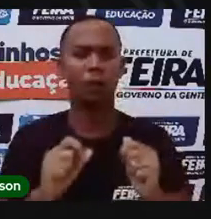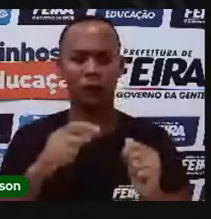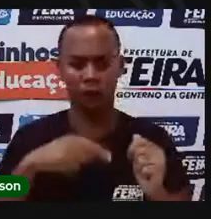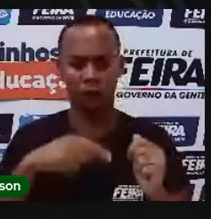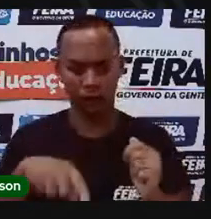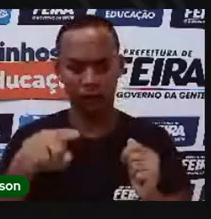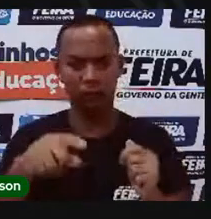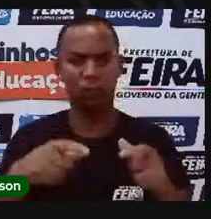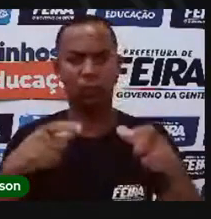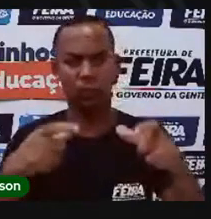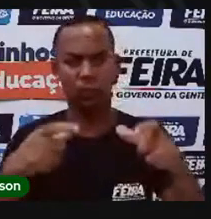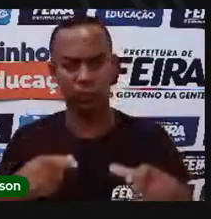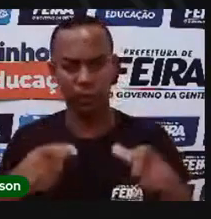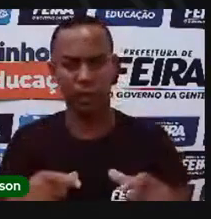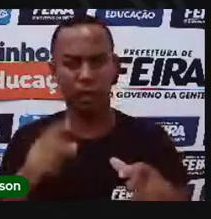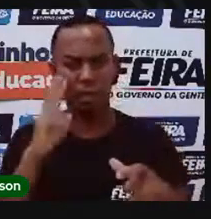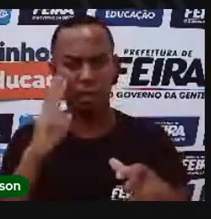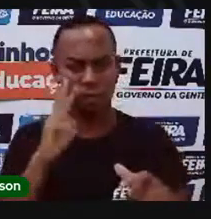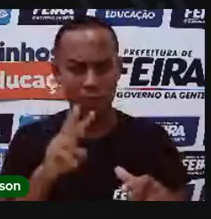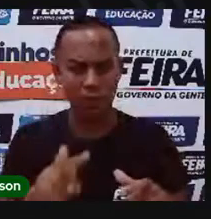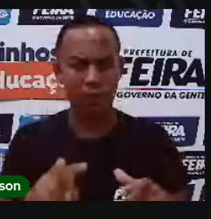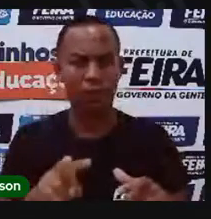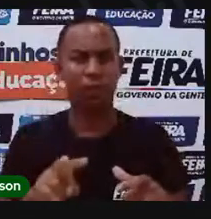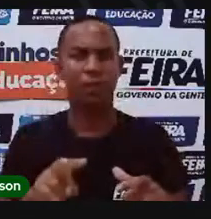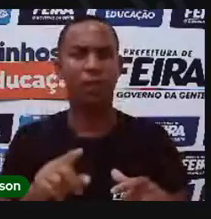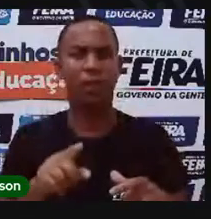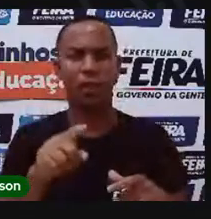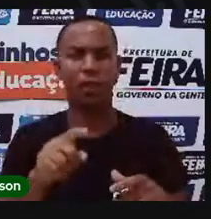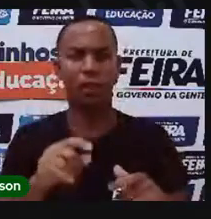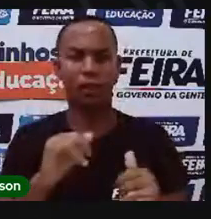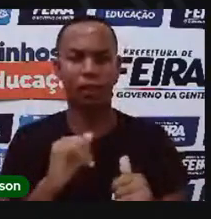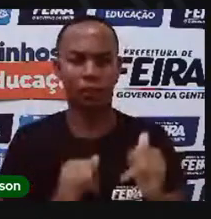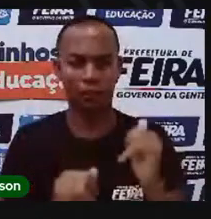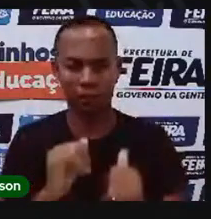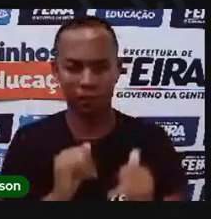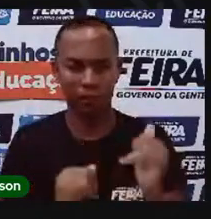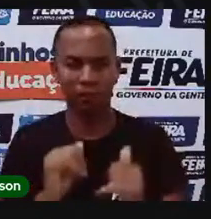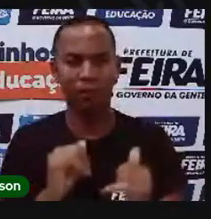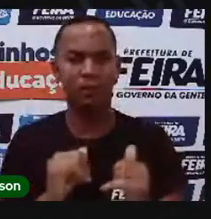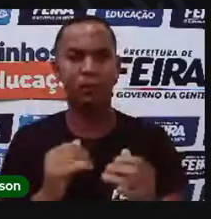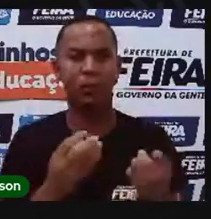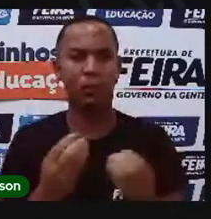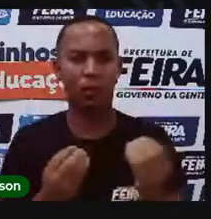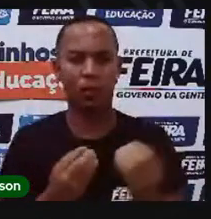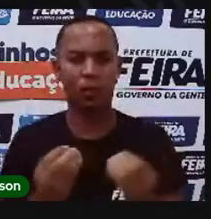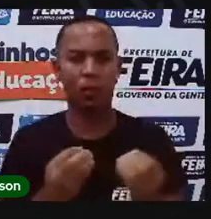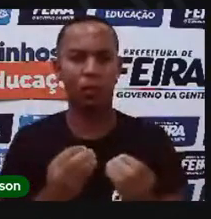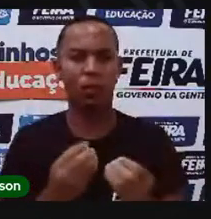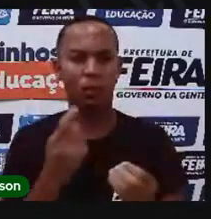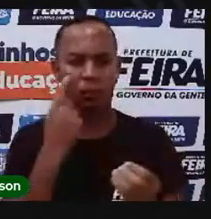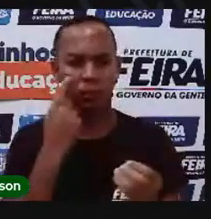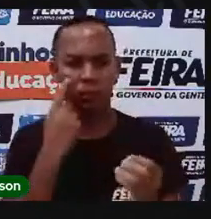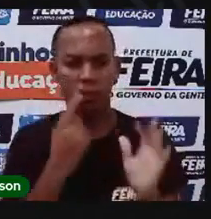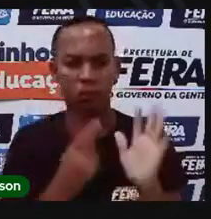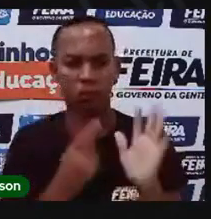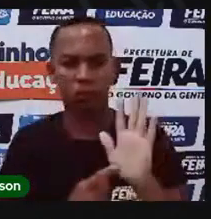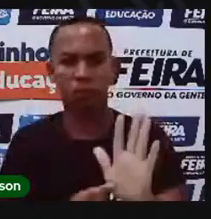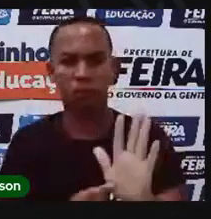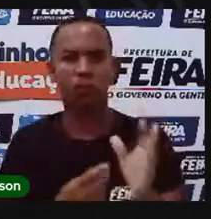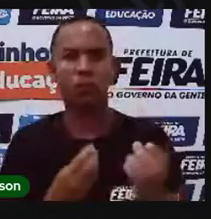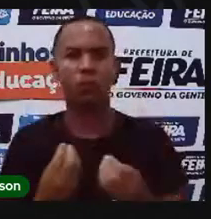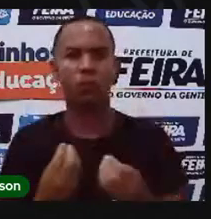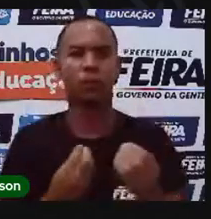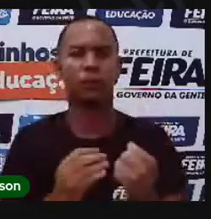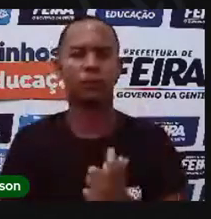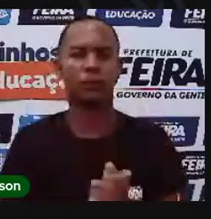ao museu, vejam aí pela internet por enquanto, mas Juraci Dória, ele traz essa característica. Olha esse outro quadro, onde ele traz o que